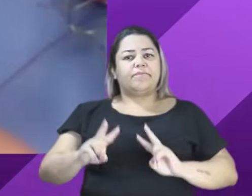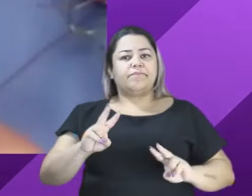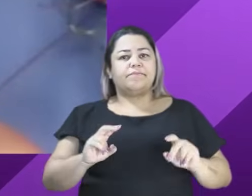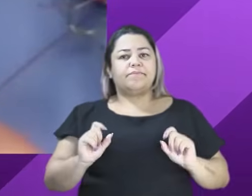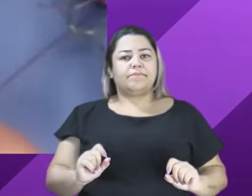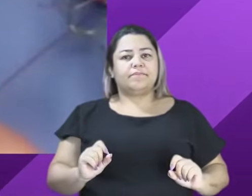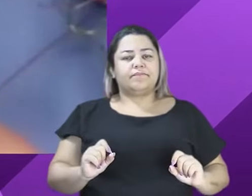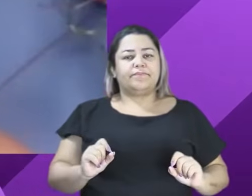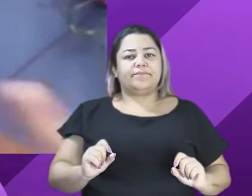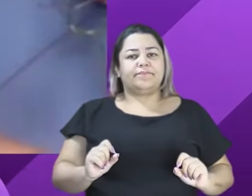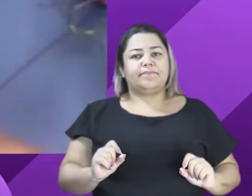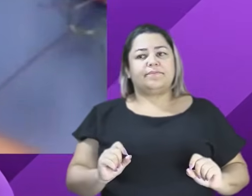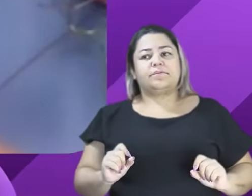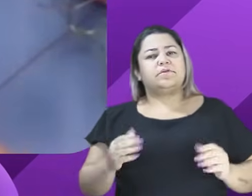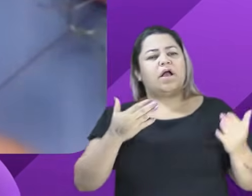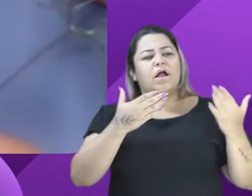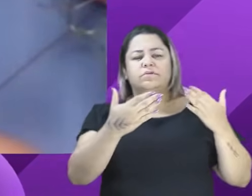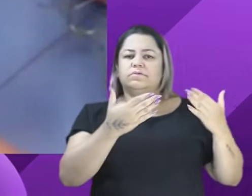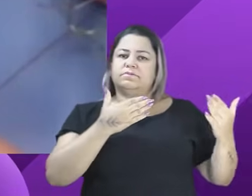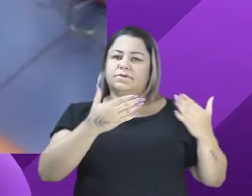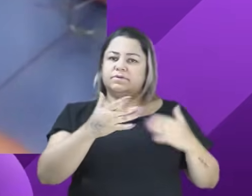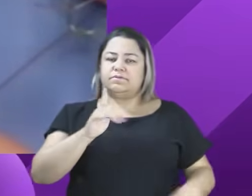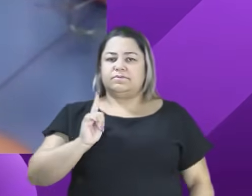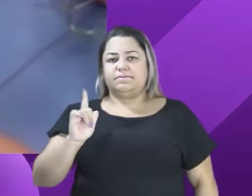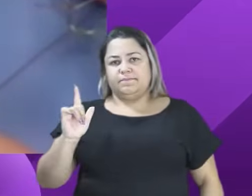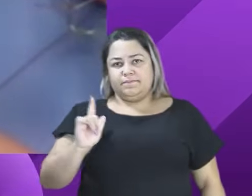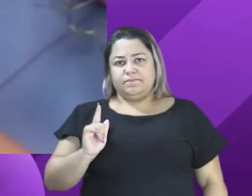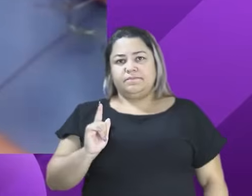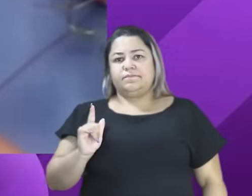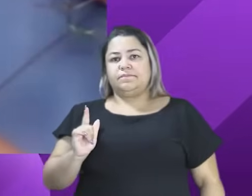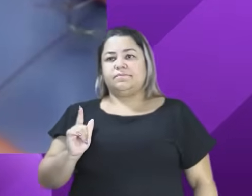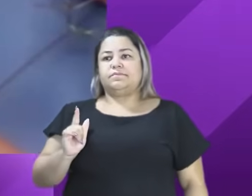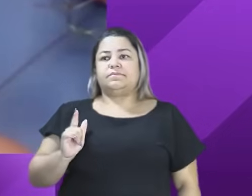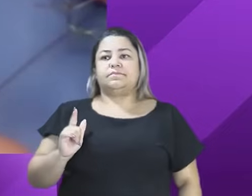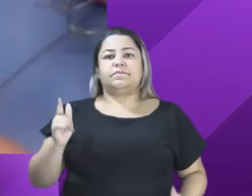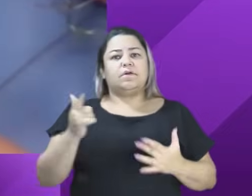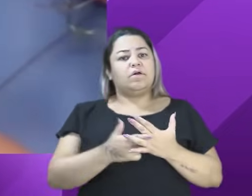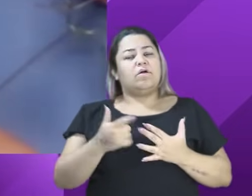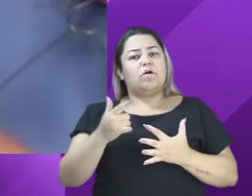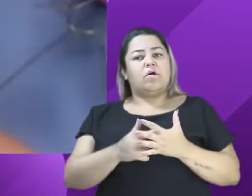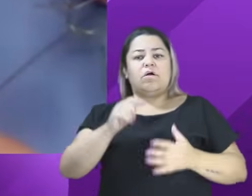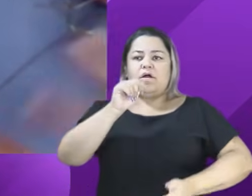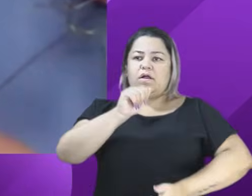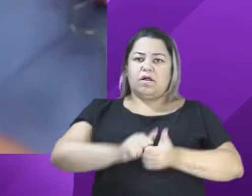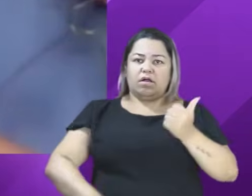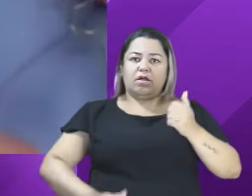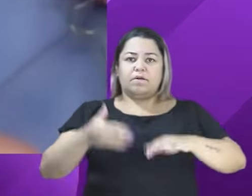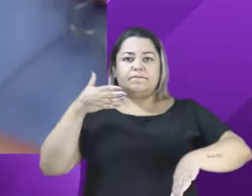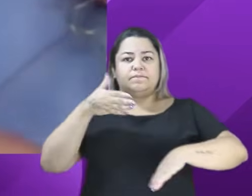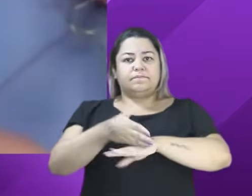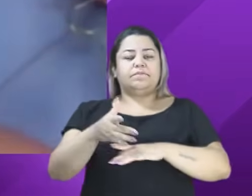visibilidade, das comparações que existem, né, entre os atletas, o acesso